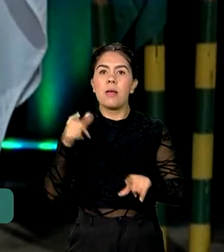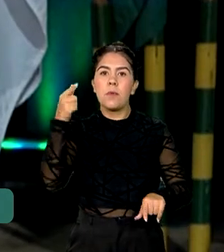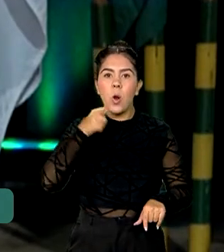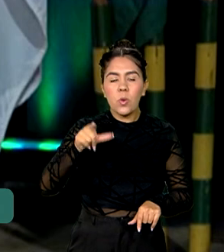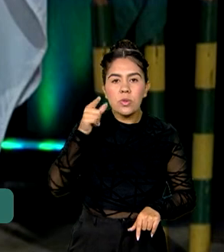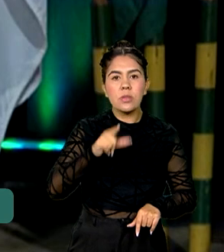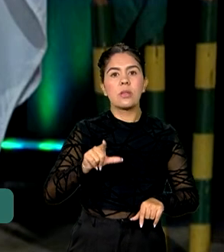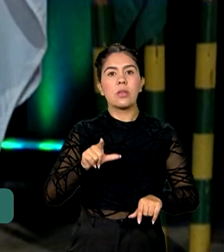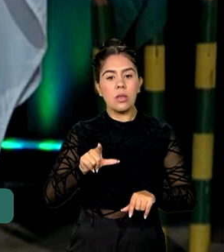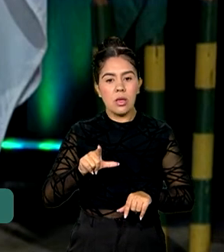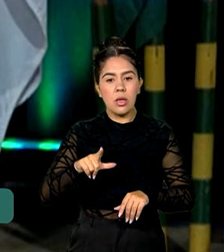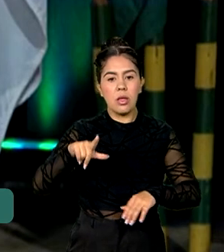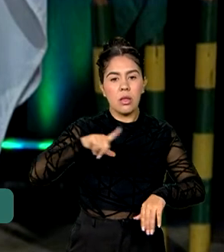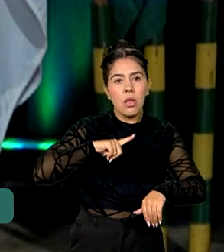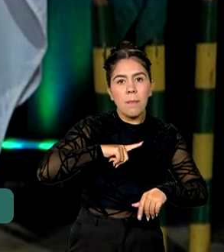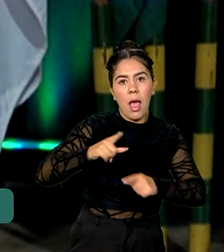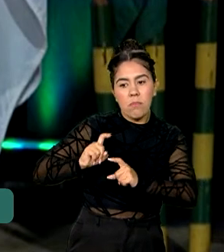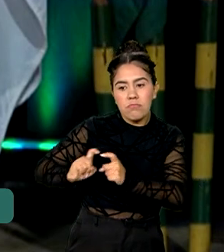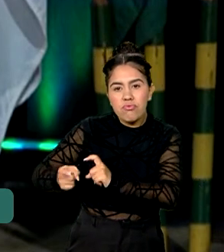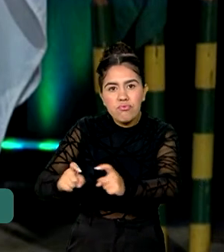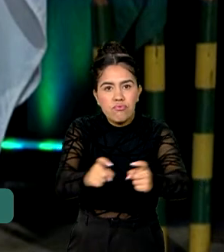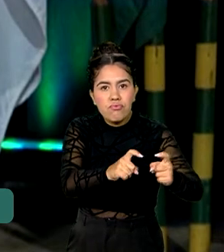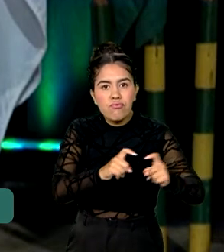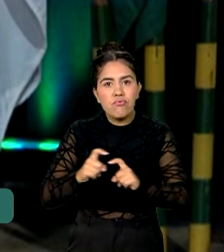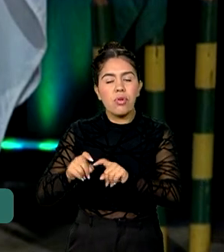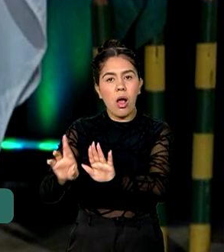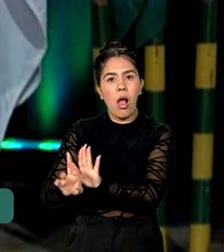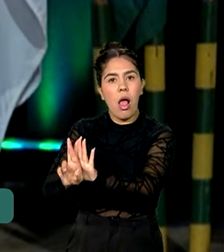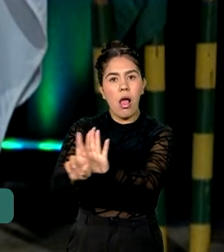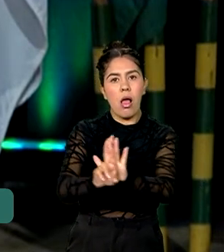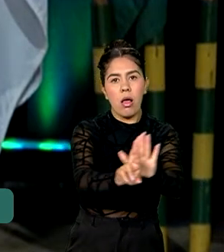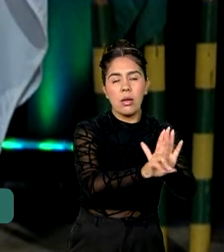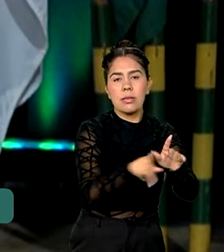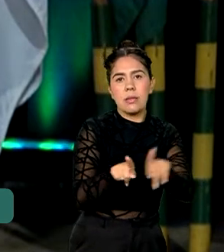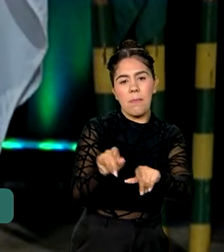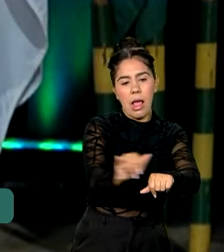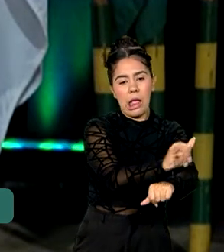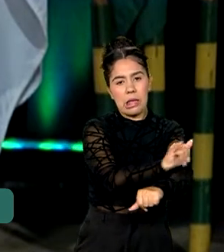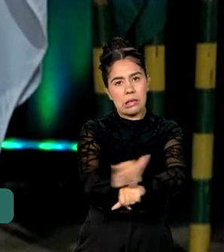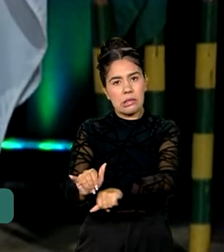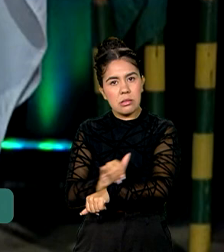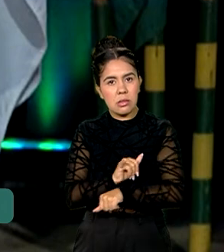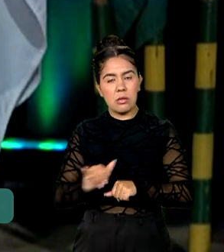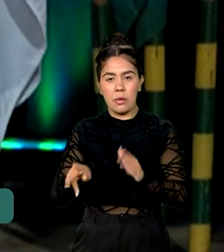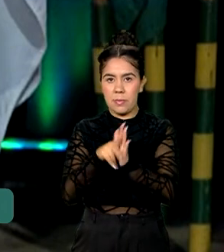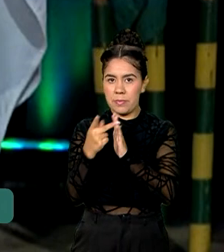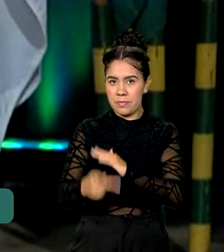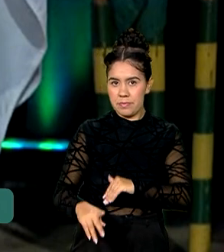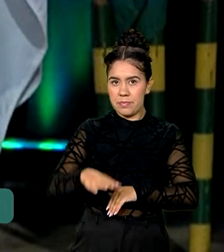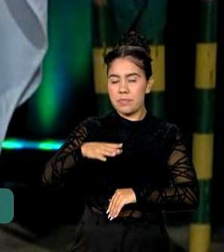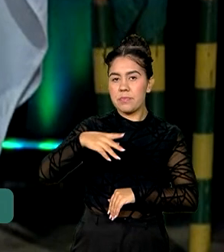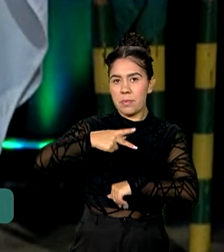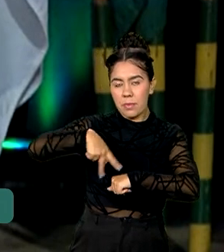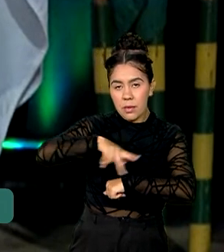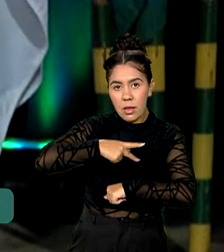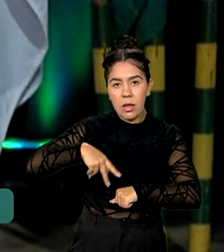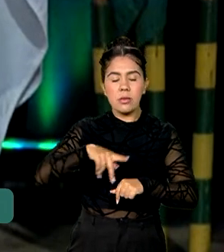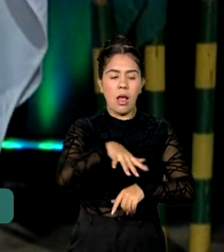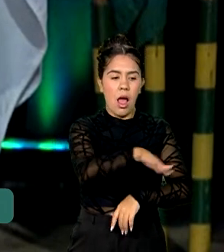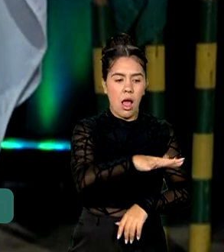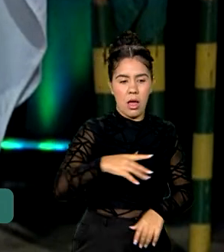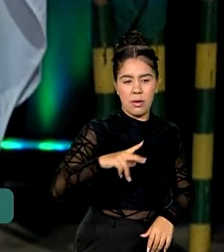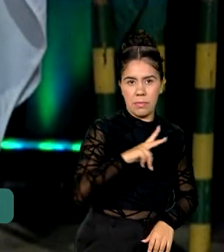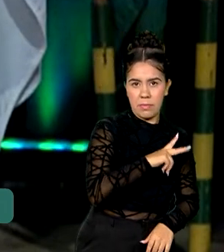capacidade de interlocução com os atores estratégicos do país, com o setor privado, com